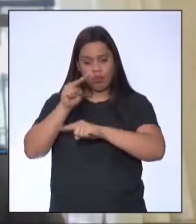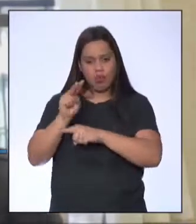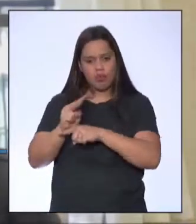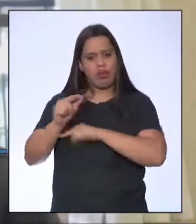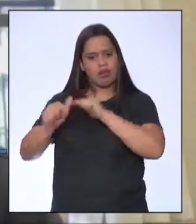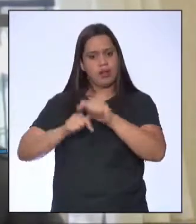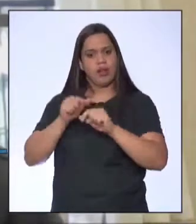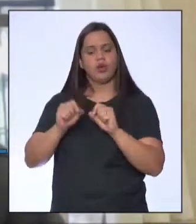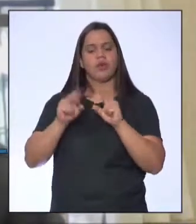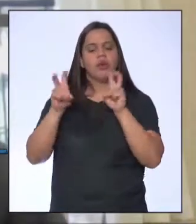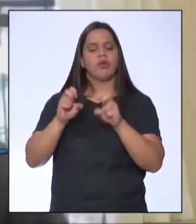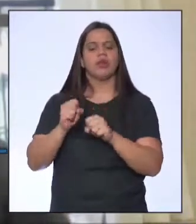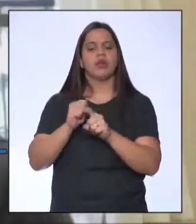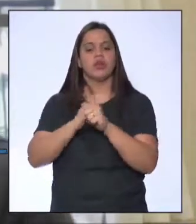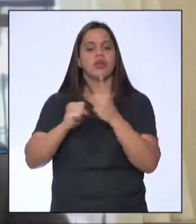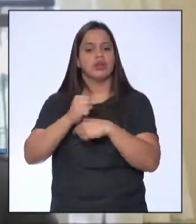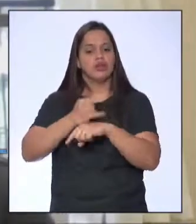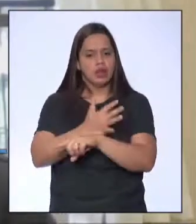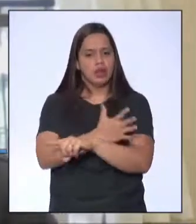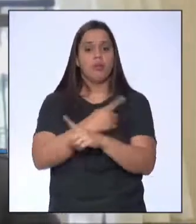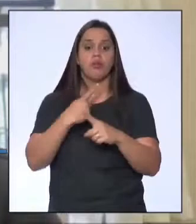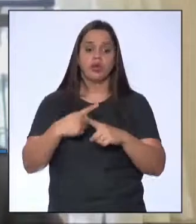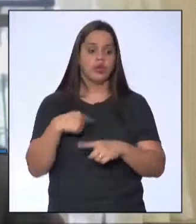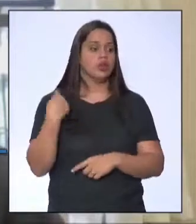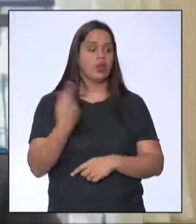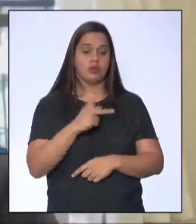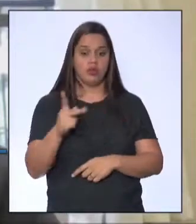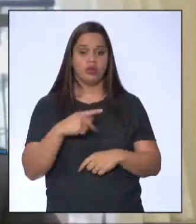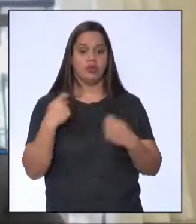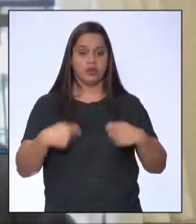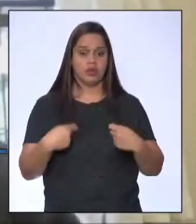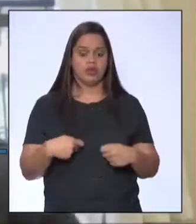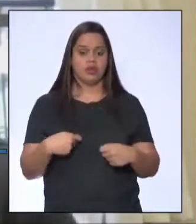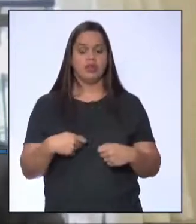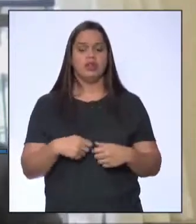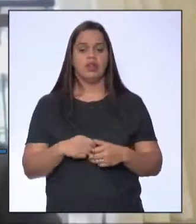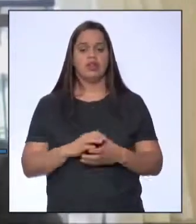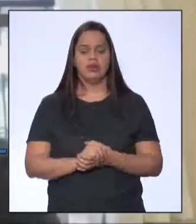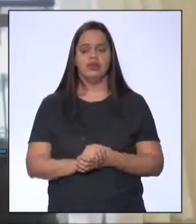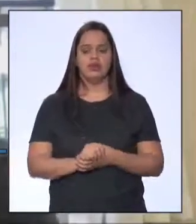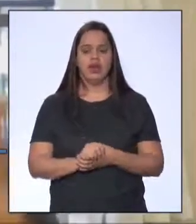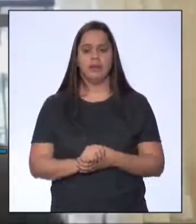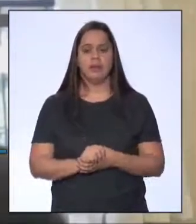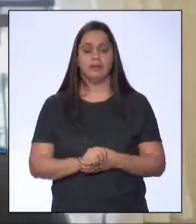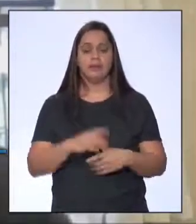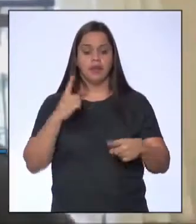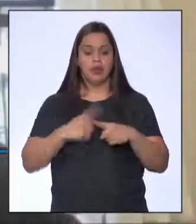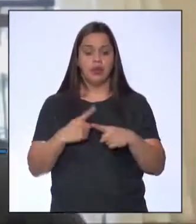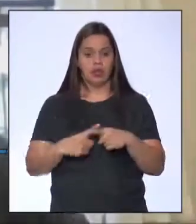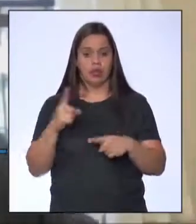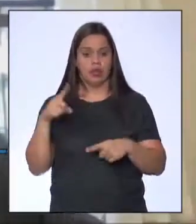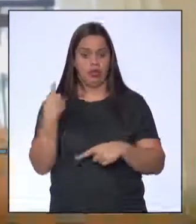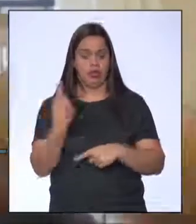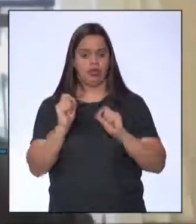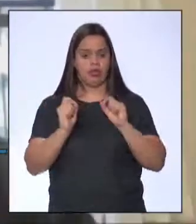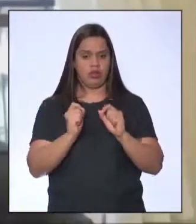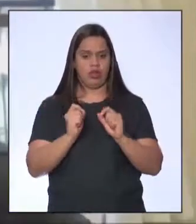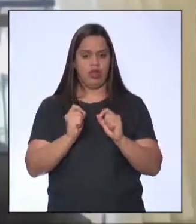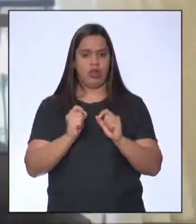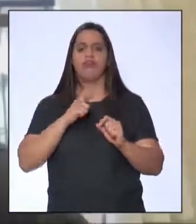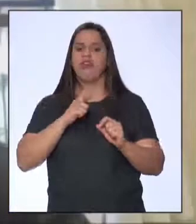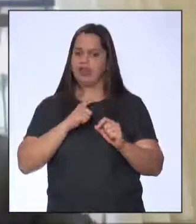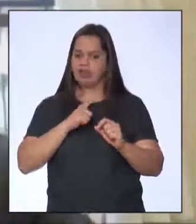nós temos que estar preparados para atender esses alunos também. Como você disse, vão vir totalmente defasados, vai ter